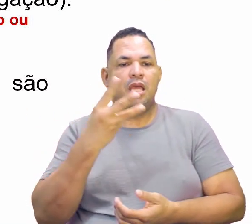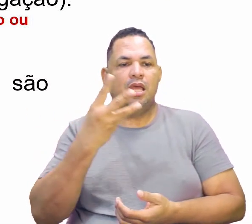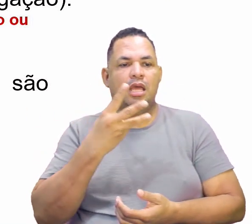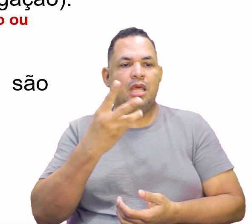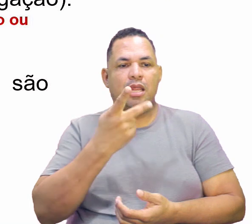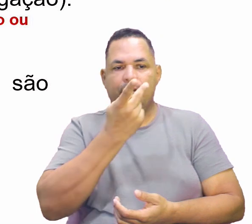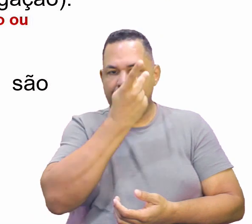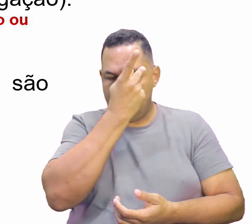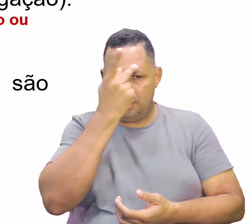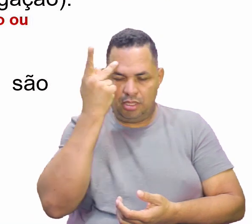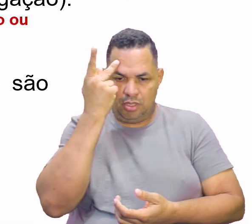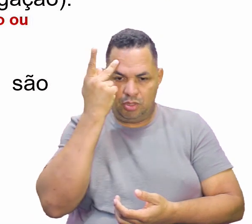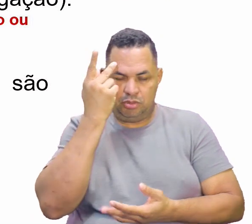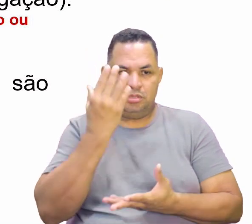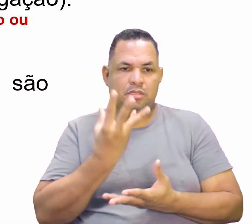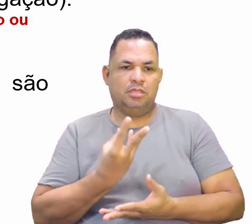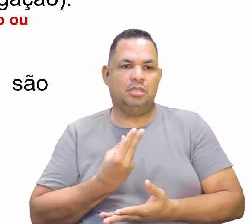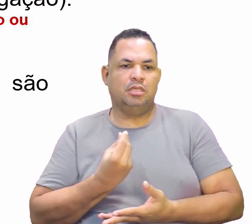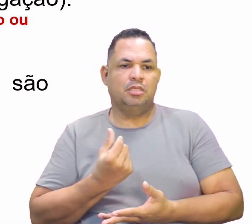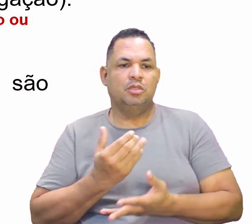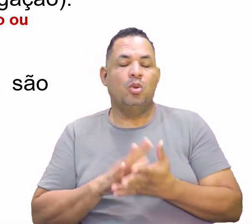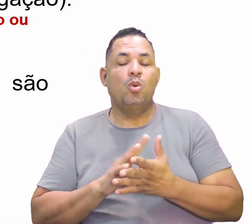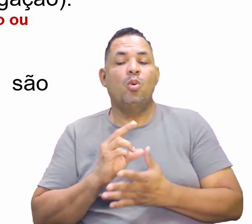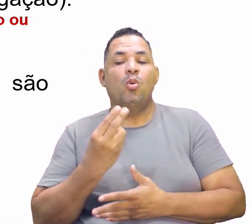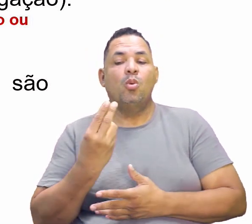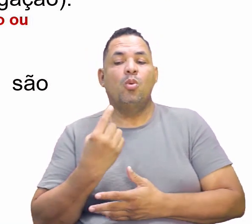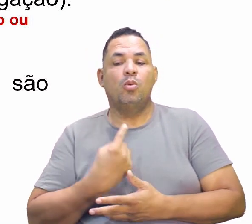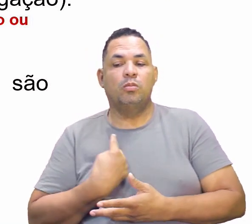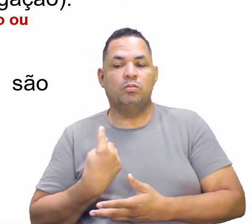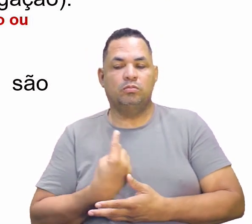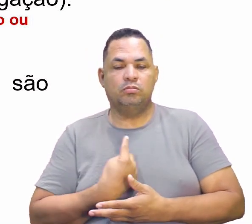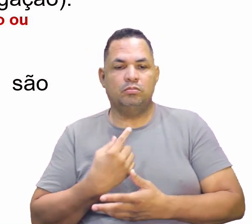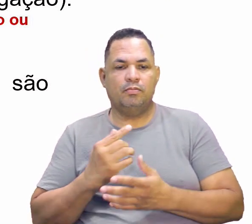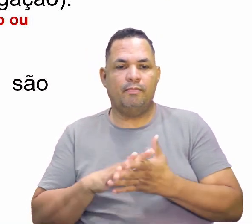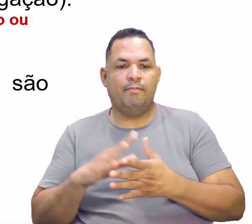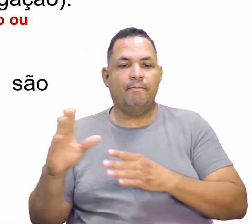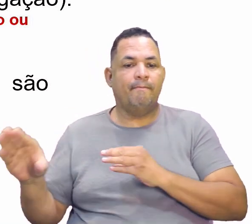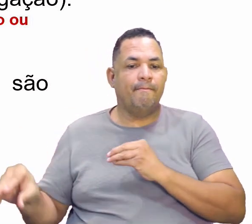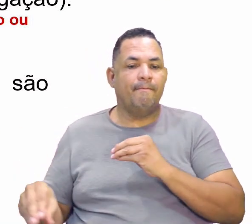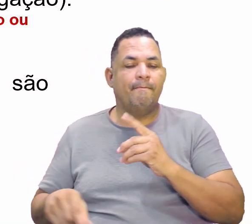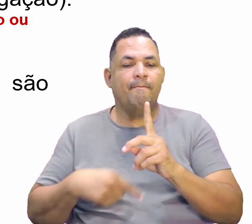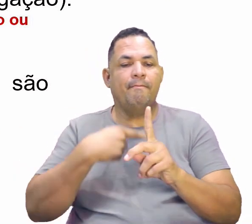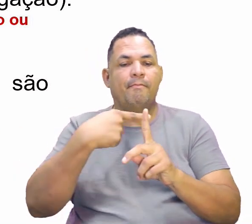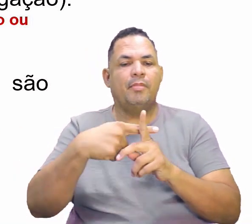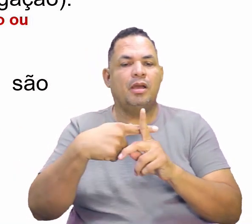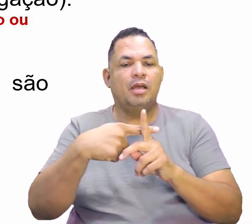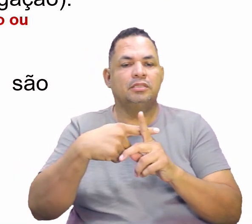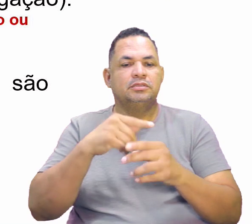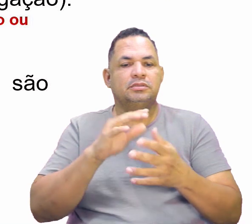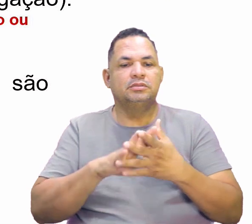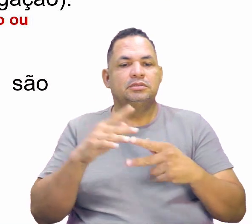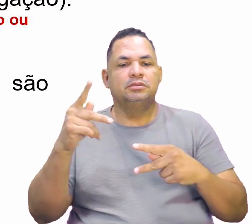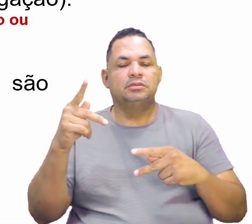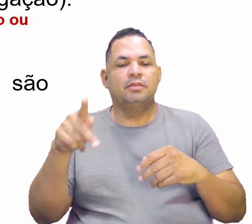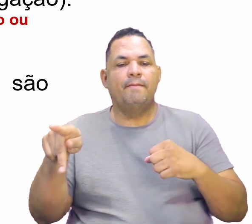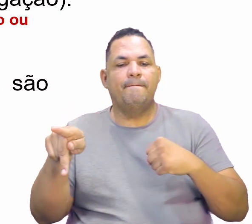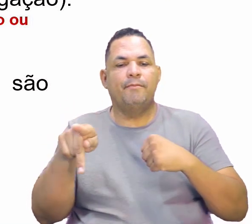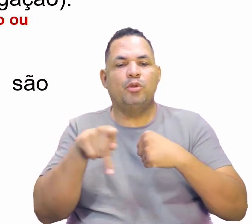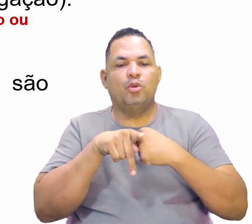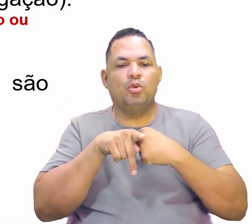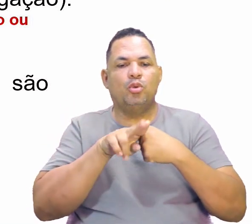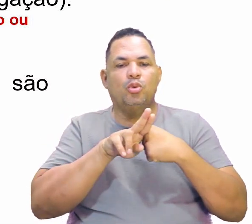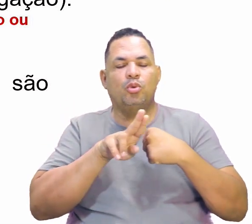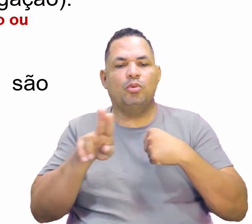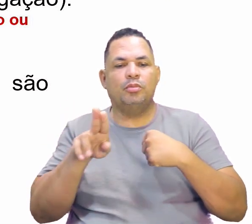do plural ou terceira pessoa do singular, mais o pronome ser. Então aqui, falaram mal da tua